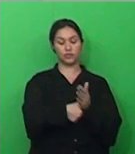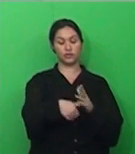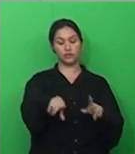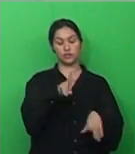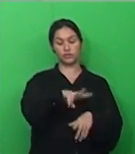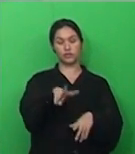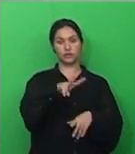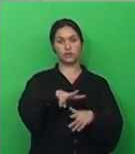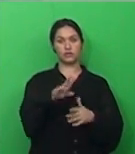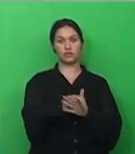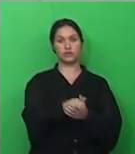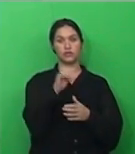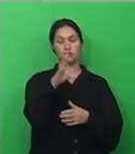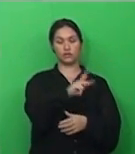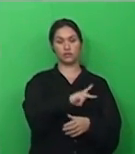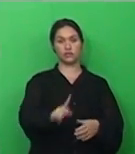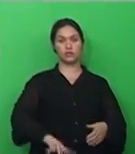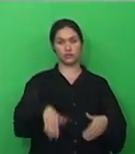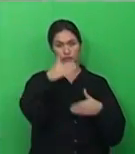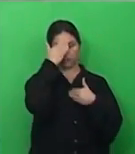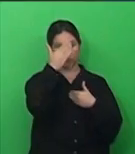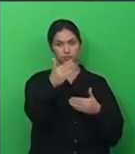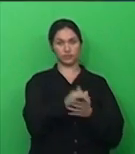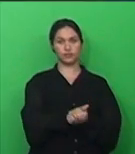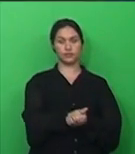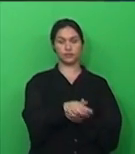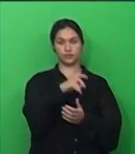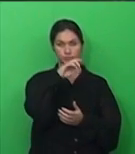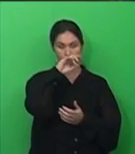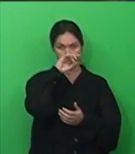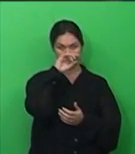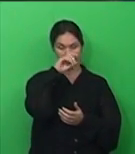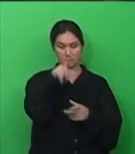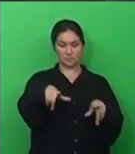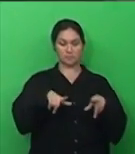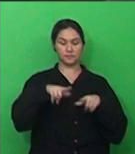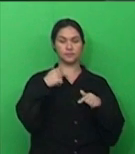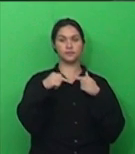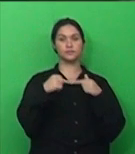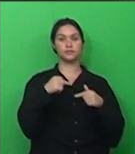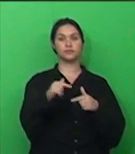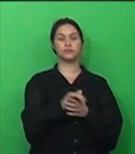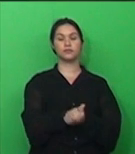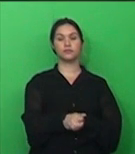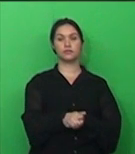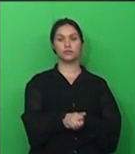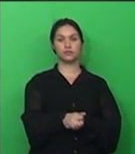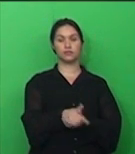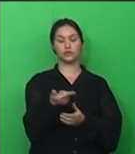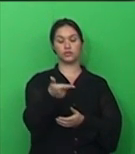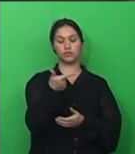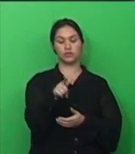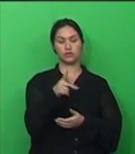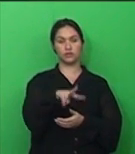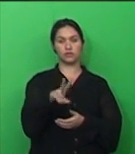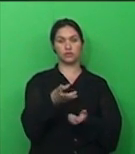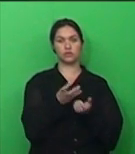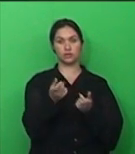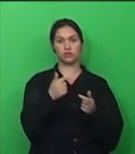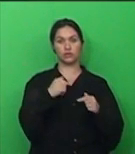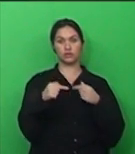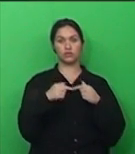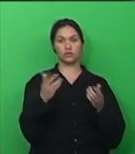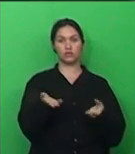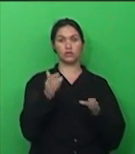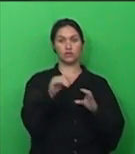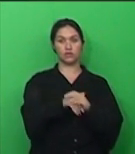esse requerimento. Era isso, senhor presidente. Muito obrigado. Requerimento continua em discussão. Não havendo quem queira discutir, está